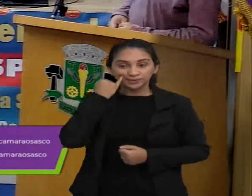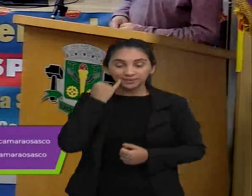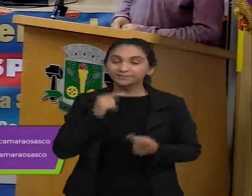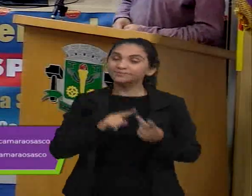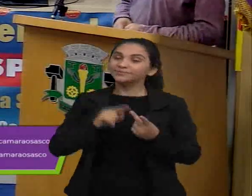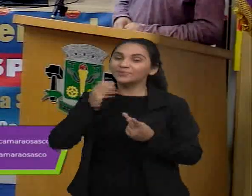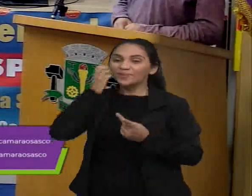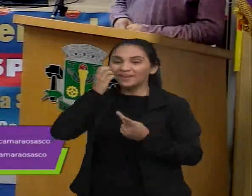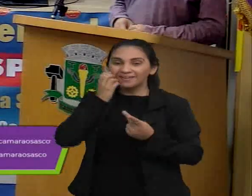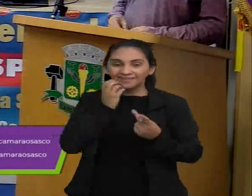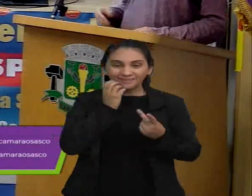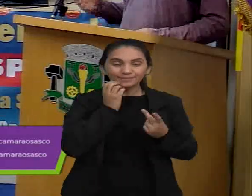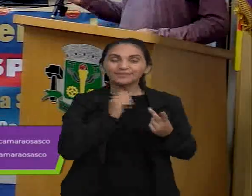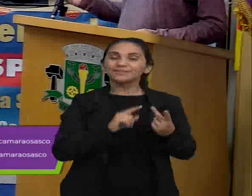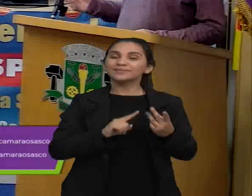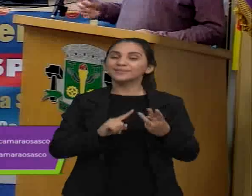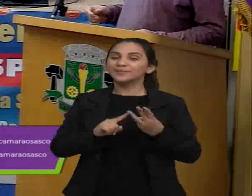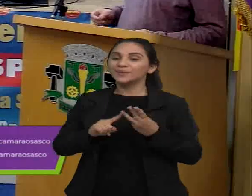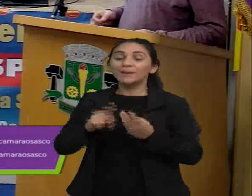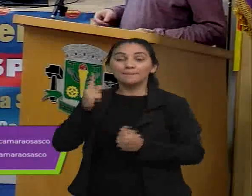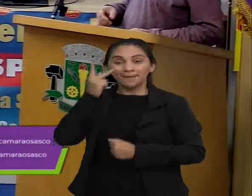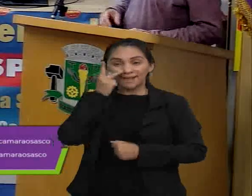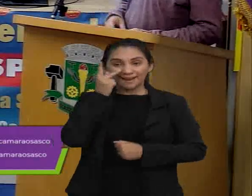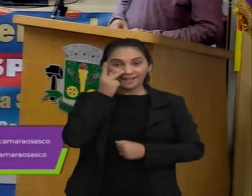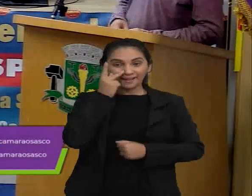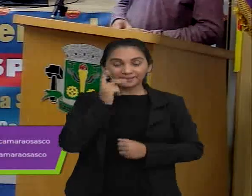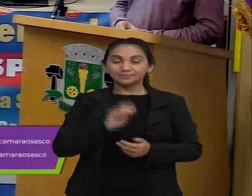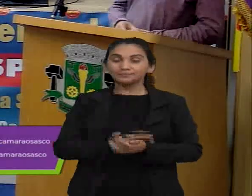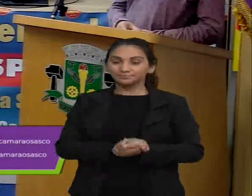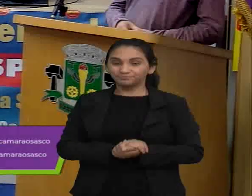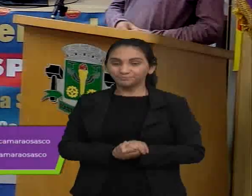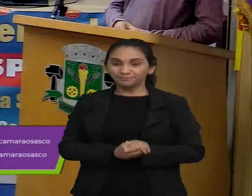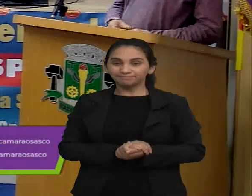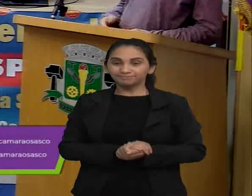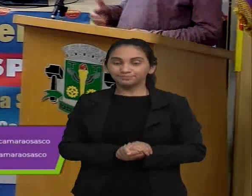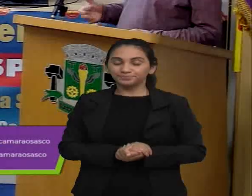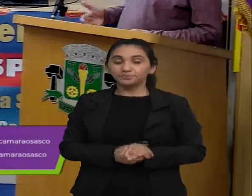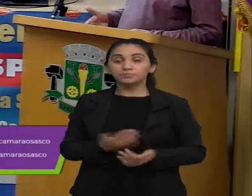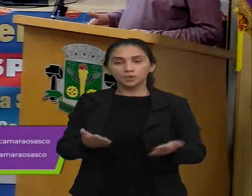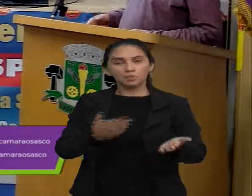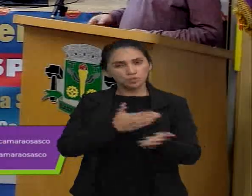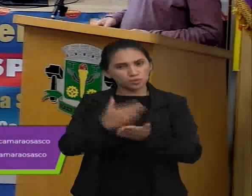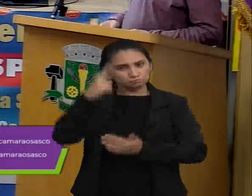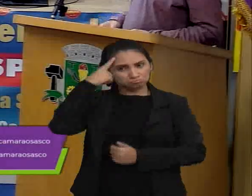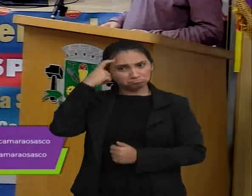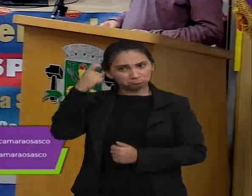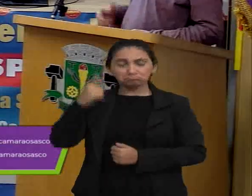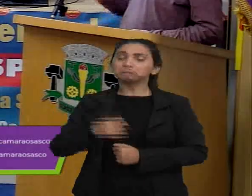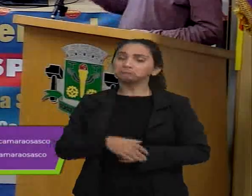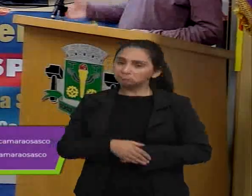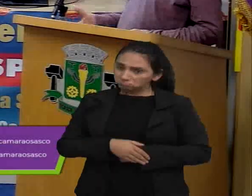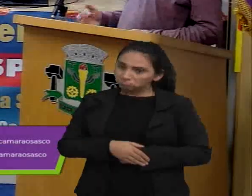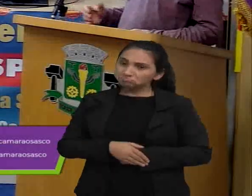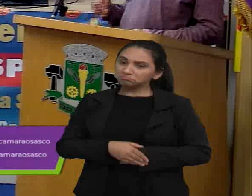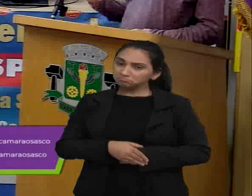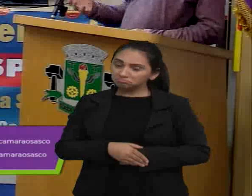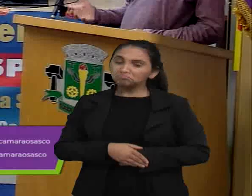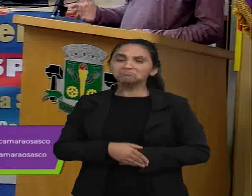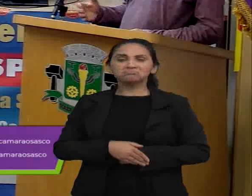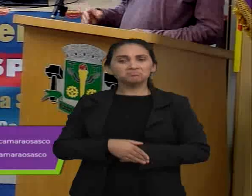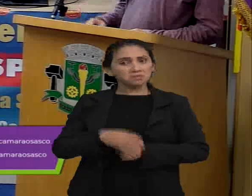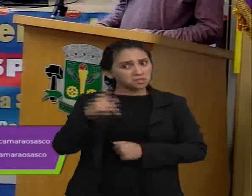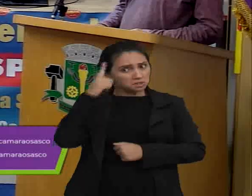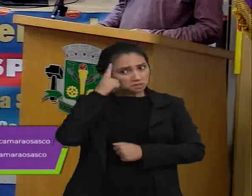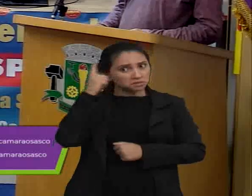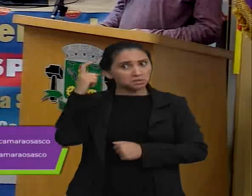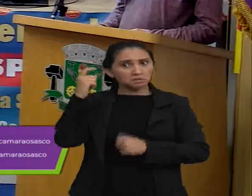o Emerson e o Pelé, pela iniciativa, pela grande